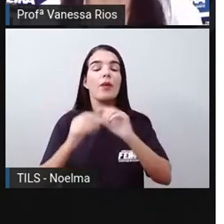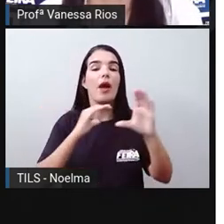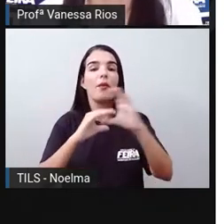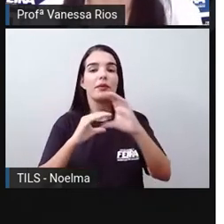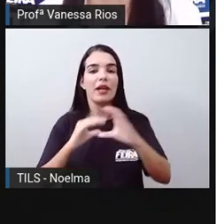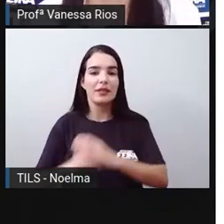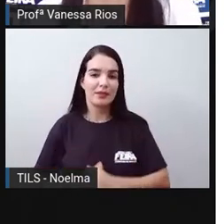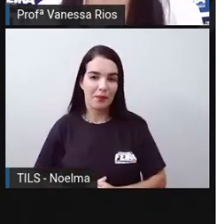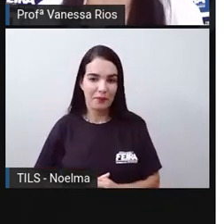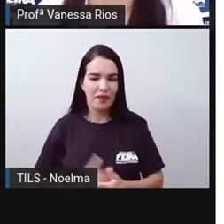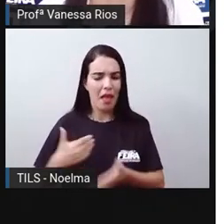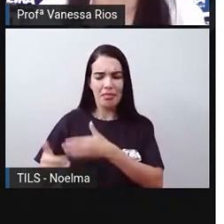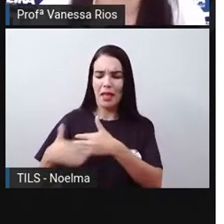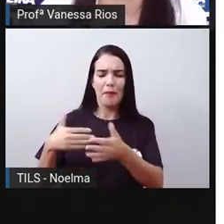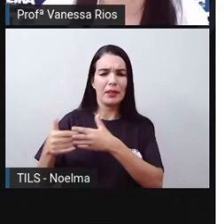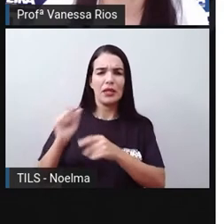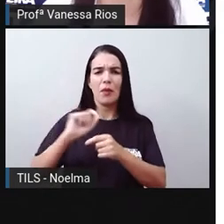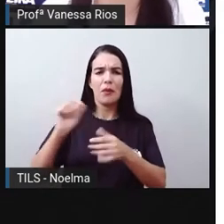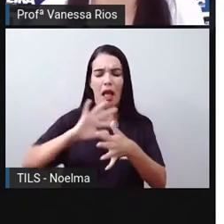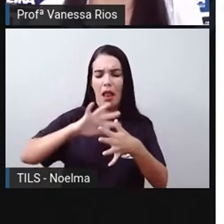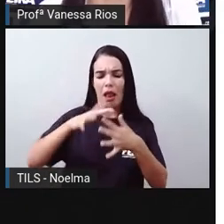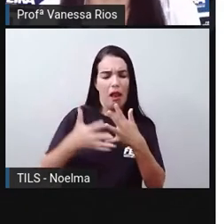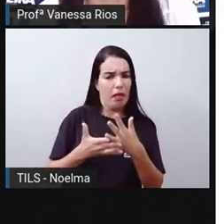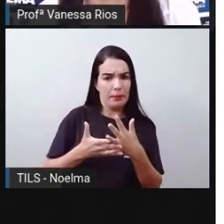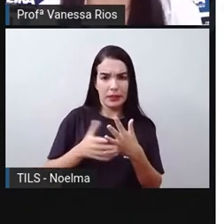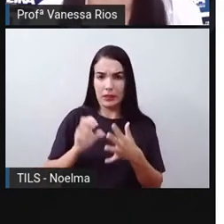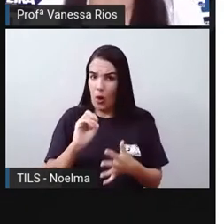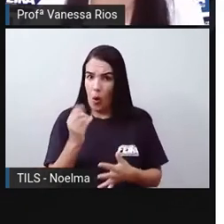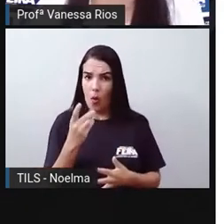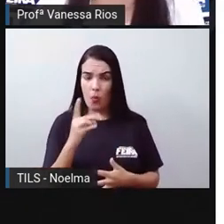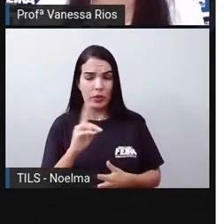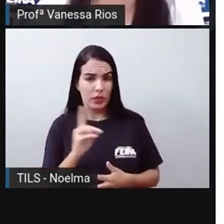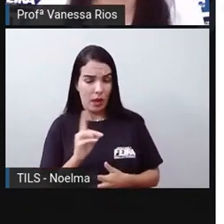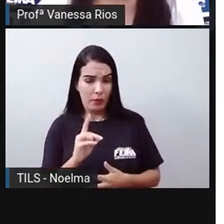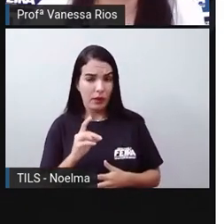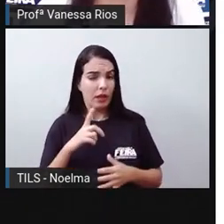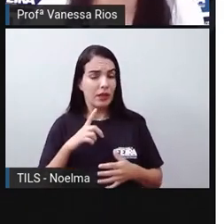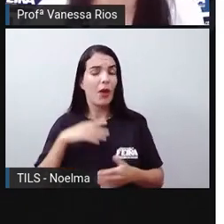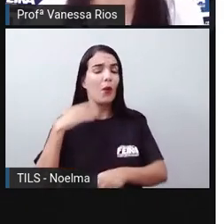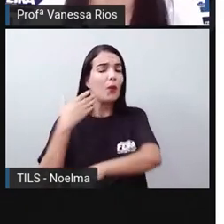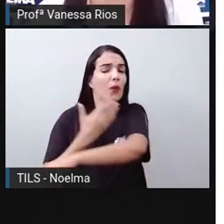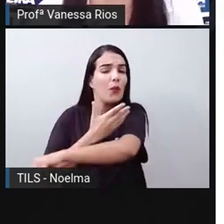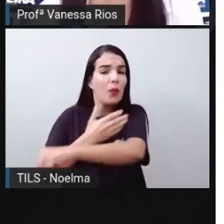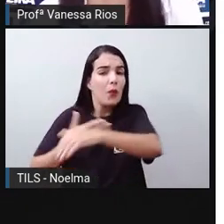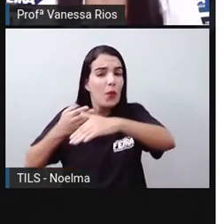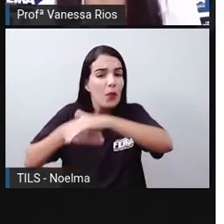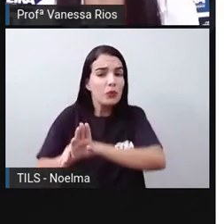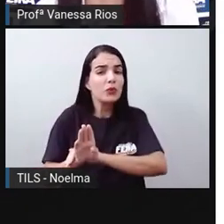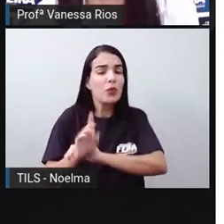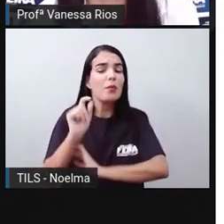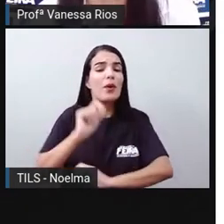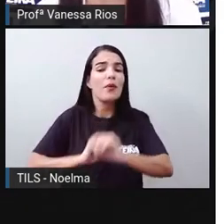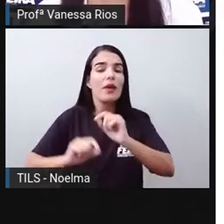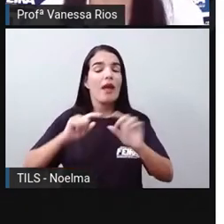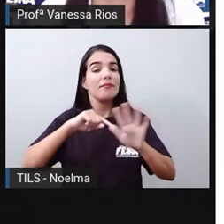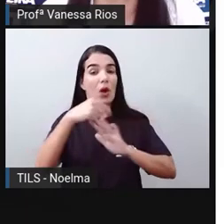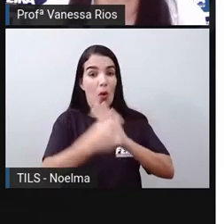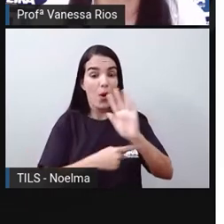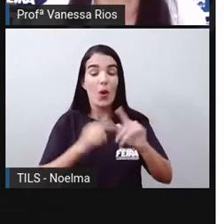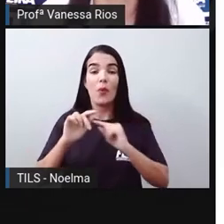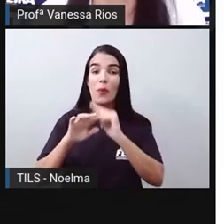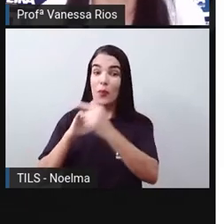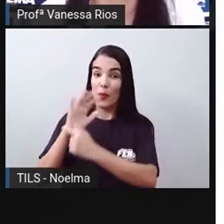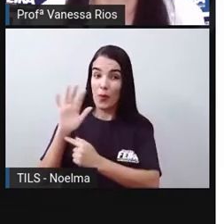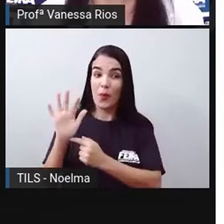comunicar, independente de estar falando em Libras ou não, né? Nós costumamos utilizar as nossas mãos, sim, para